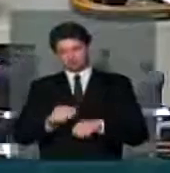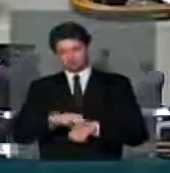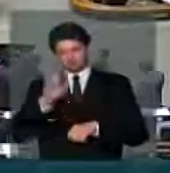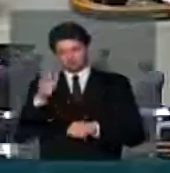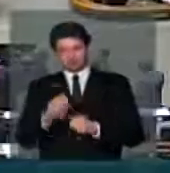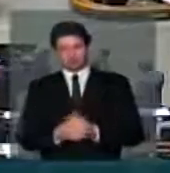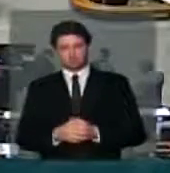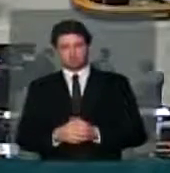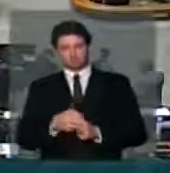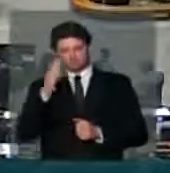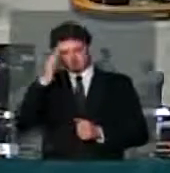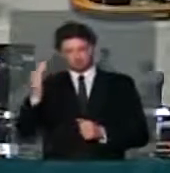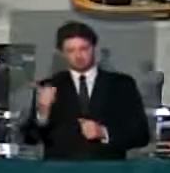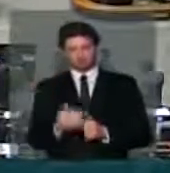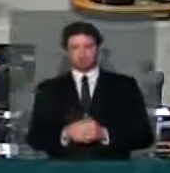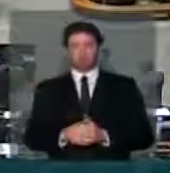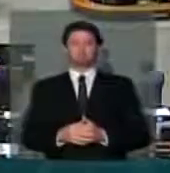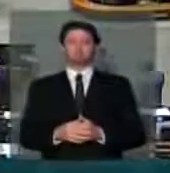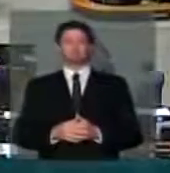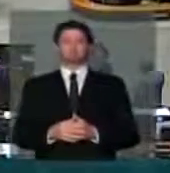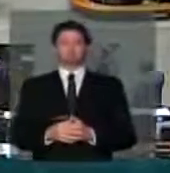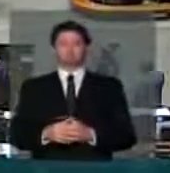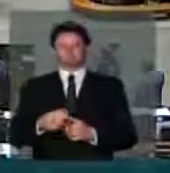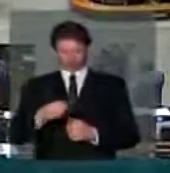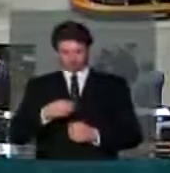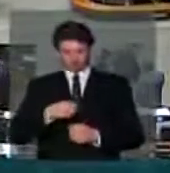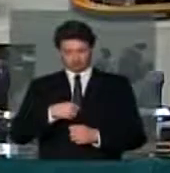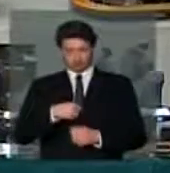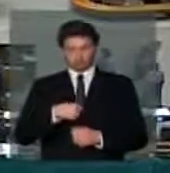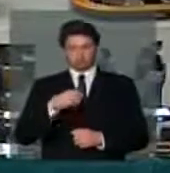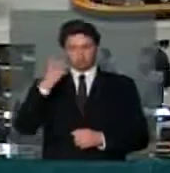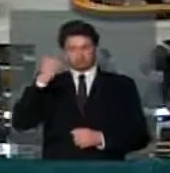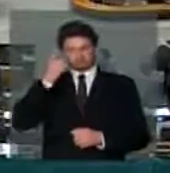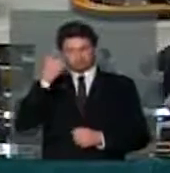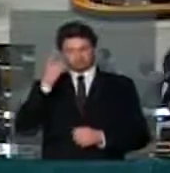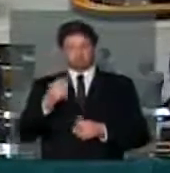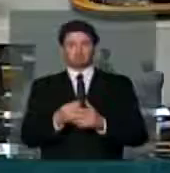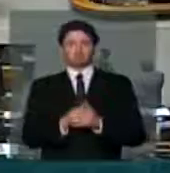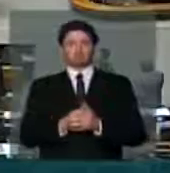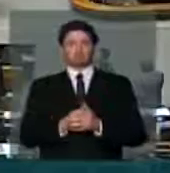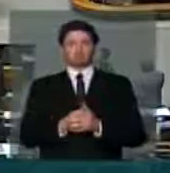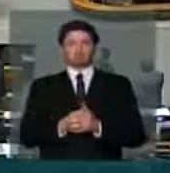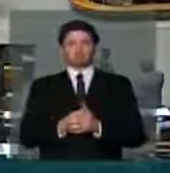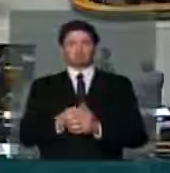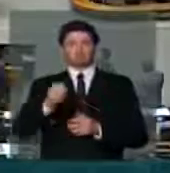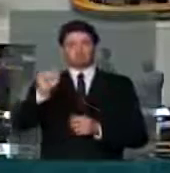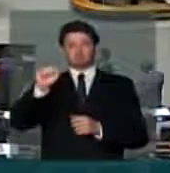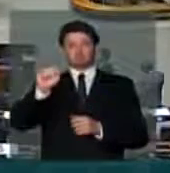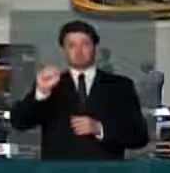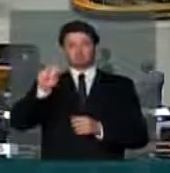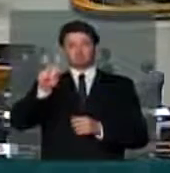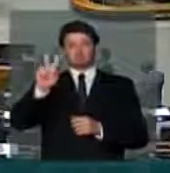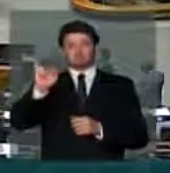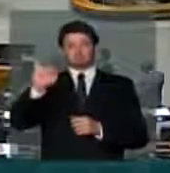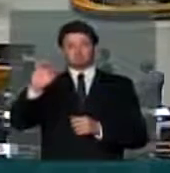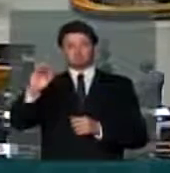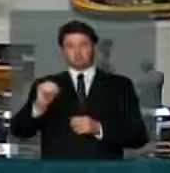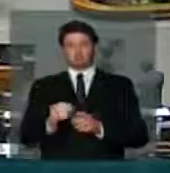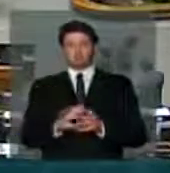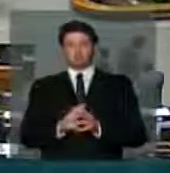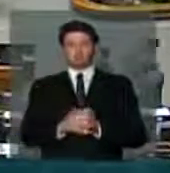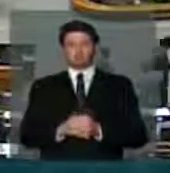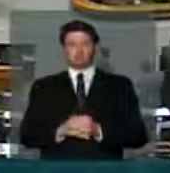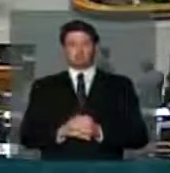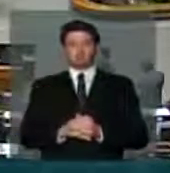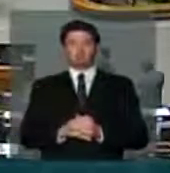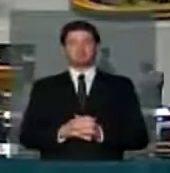desse orçamento. Muito obrigado. A palavra o deputado Domingos Sávio. Não, mas eu estou